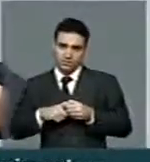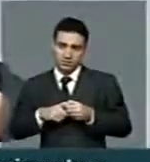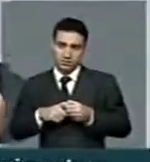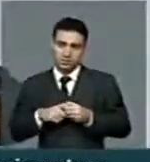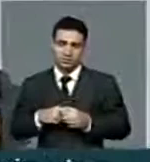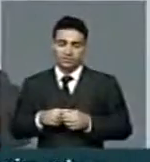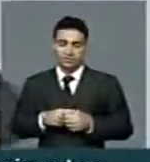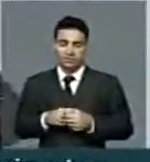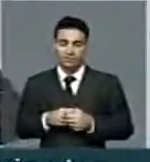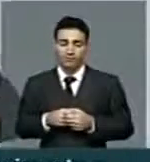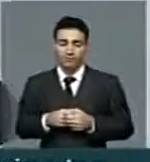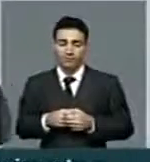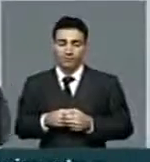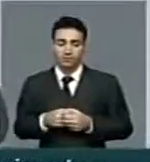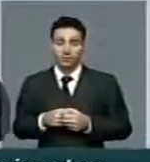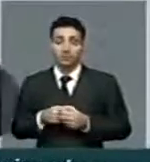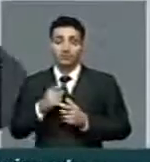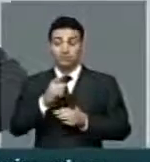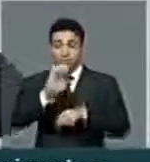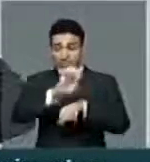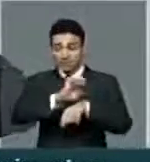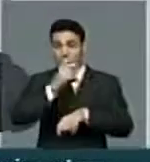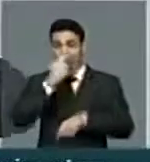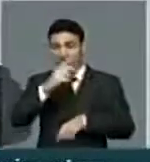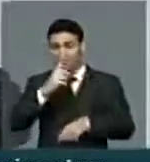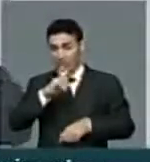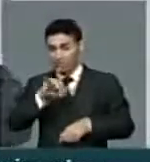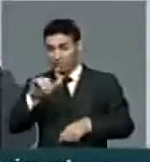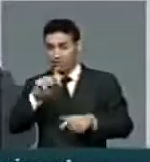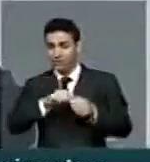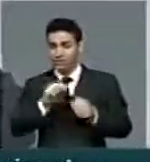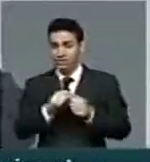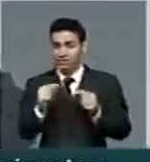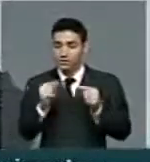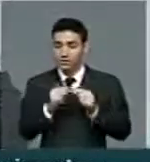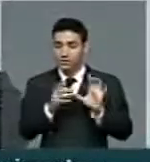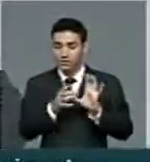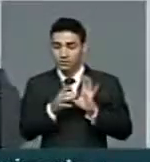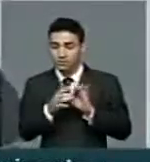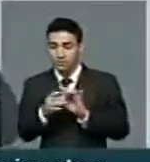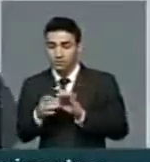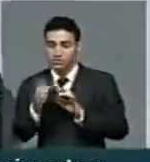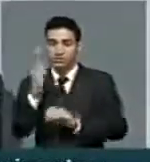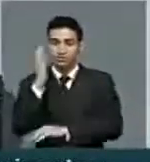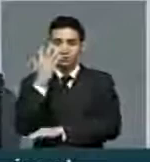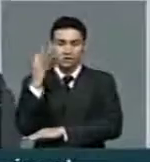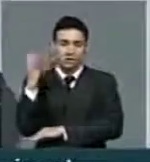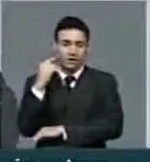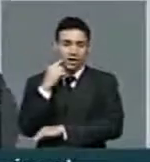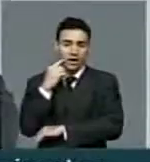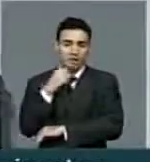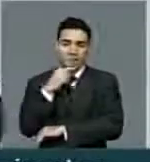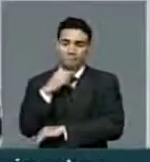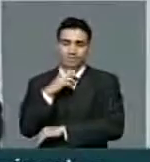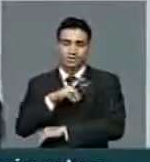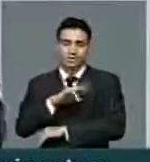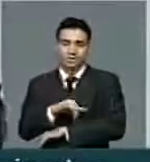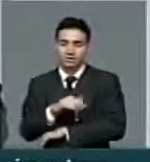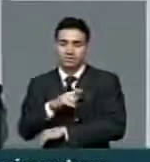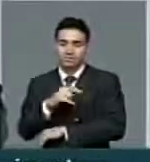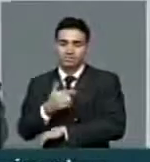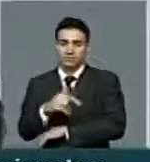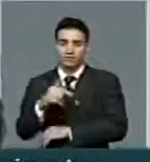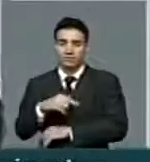Se aquele estado que achar que só vai fazer no contexto ambiental, não terá, possivelmente, a eficiência